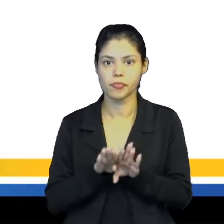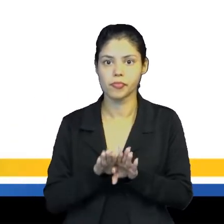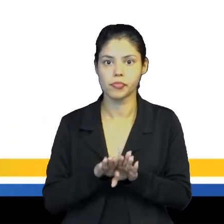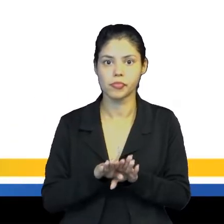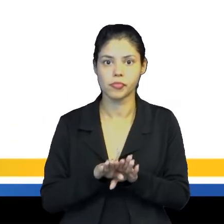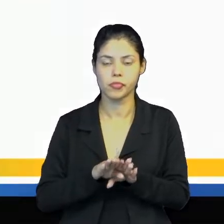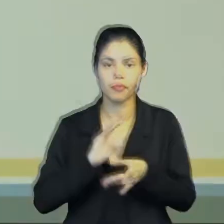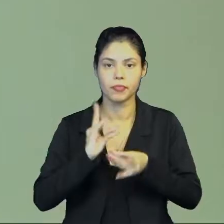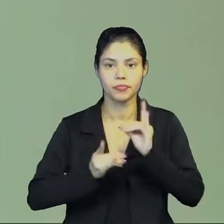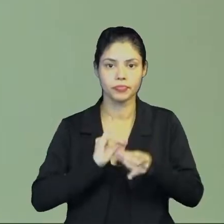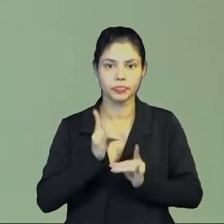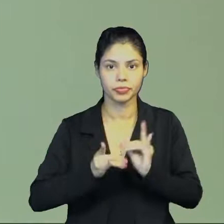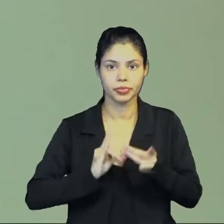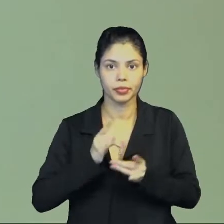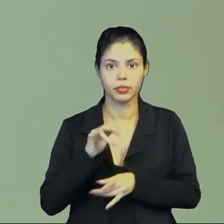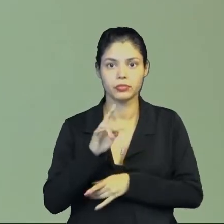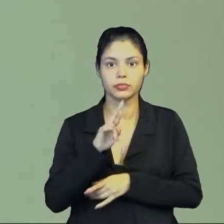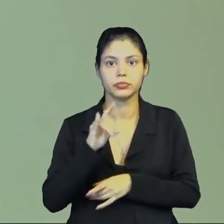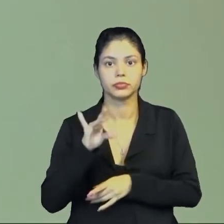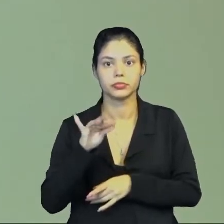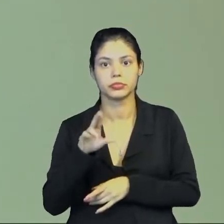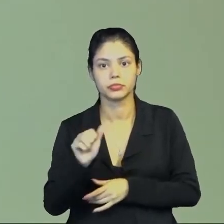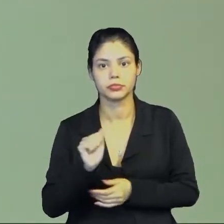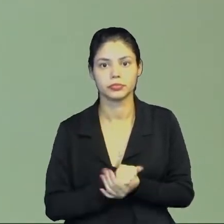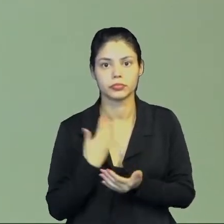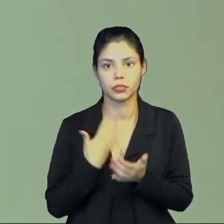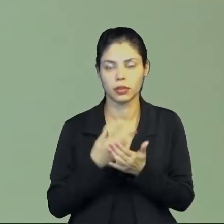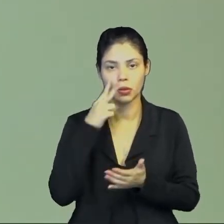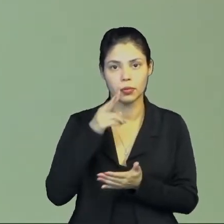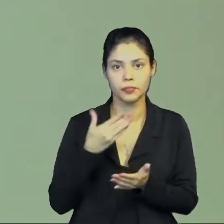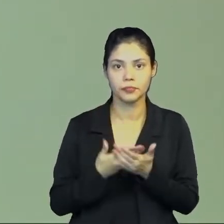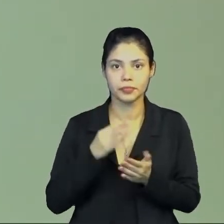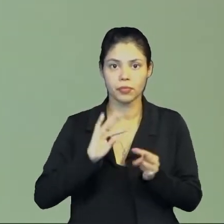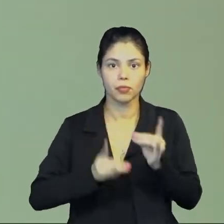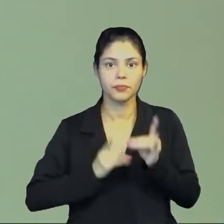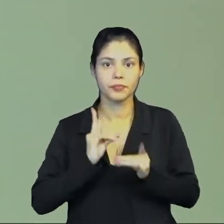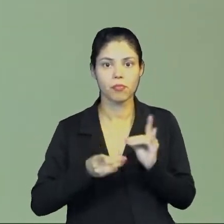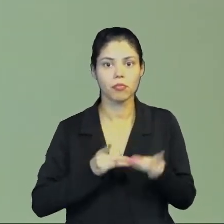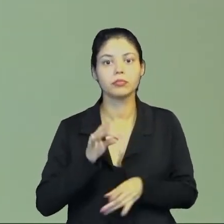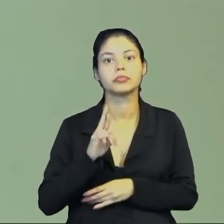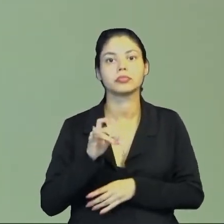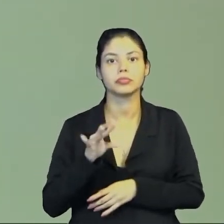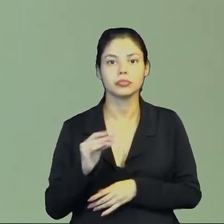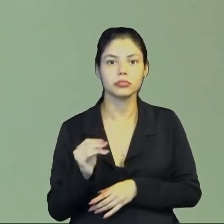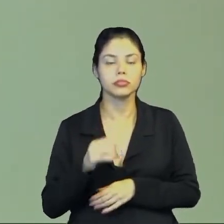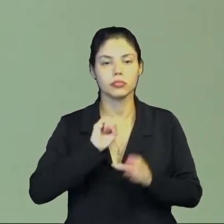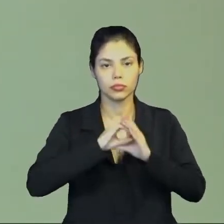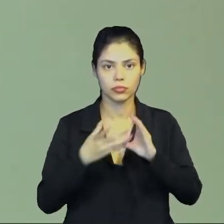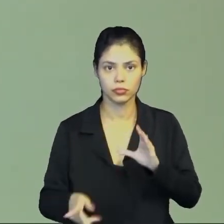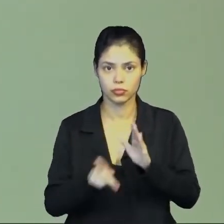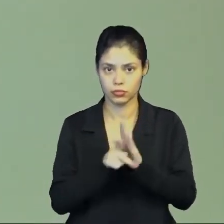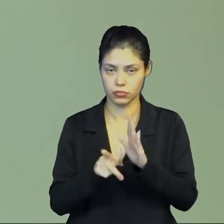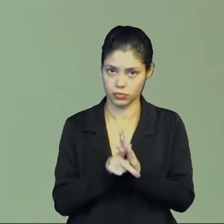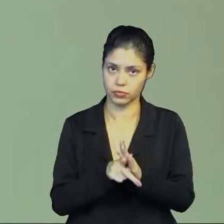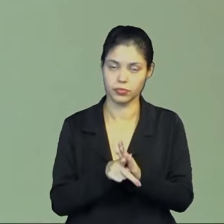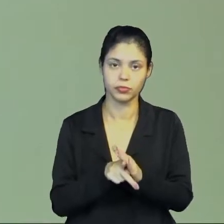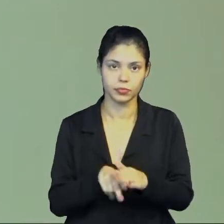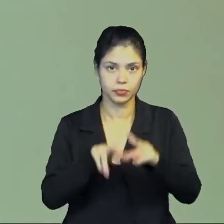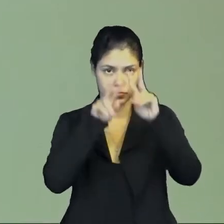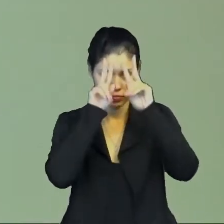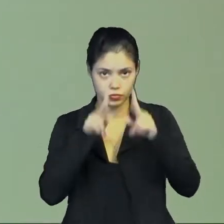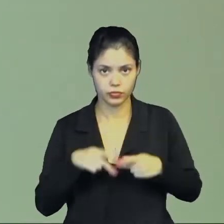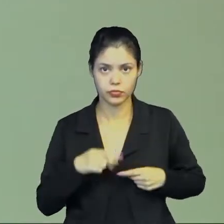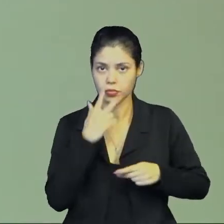hormônio testosterona. Conforme nós vimos na aula passada, a testosterona ela é que dá as características masculinas, né?